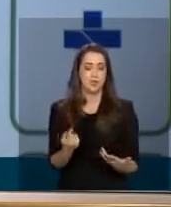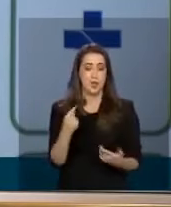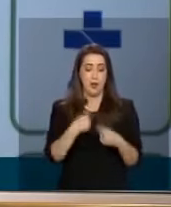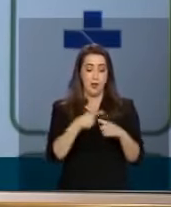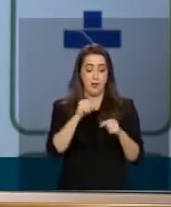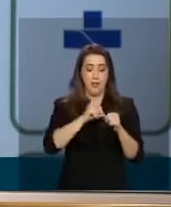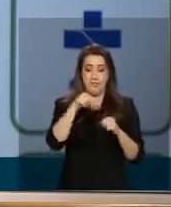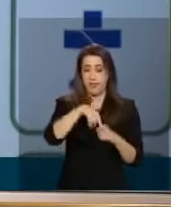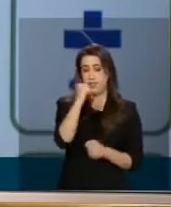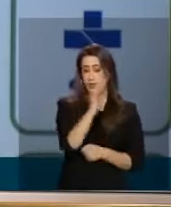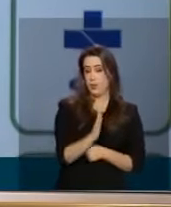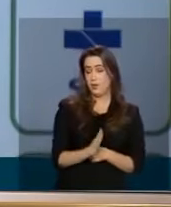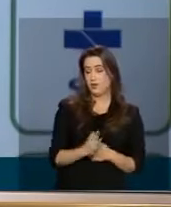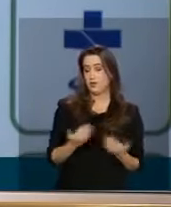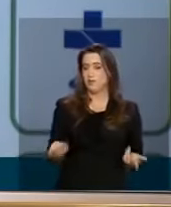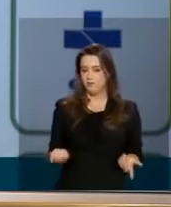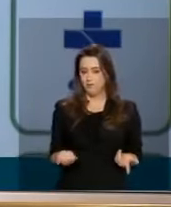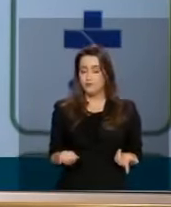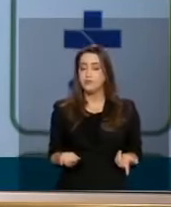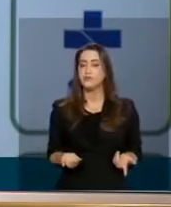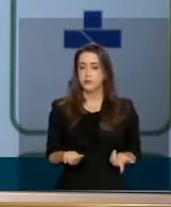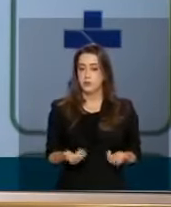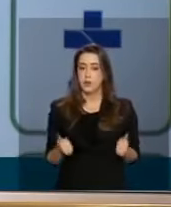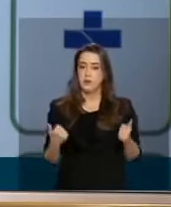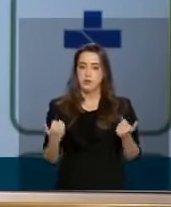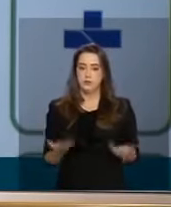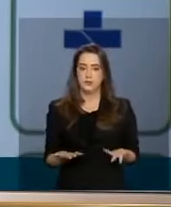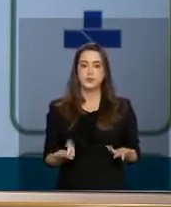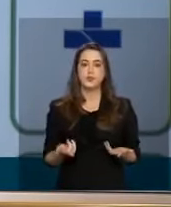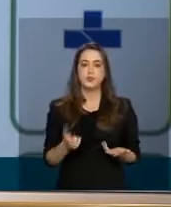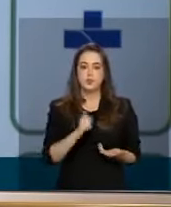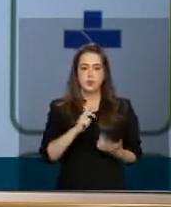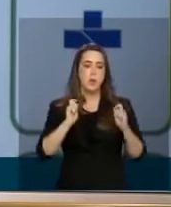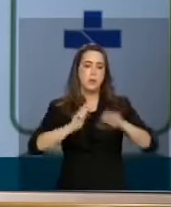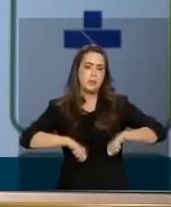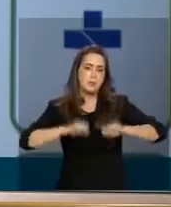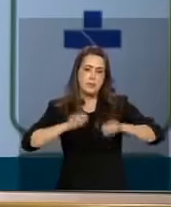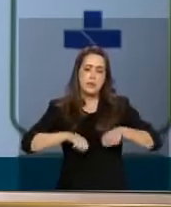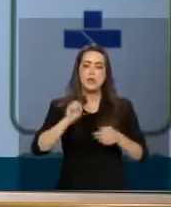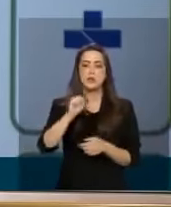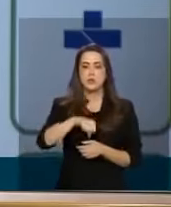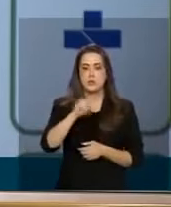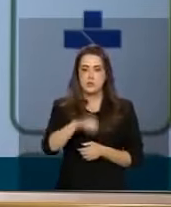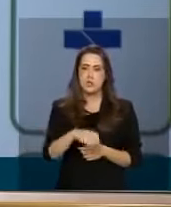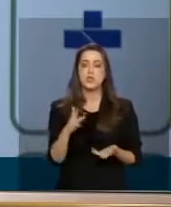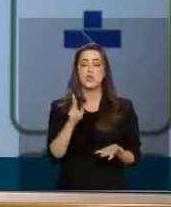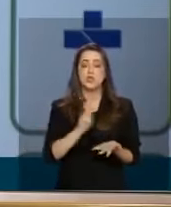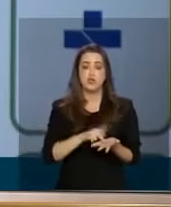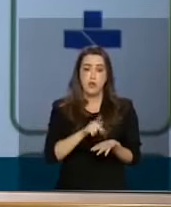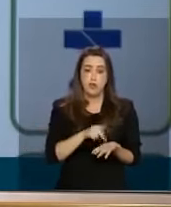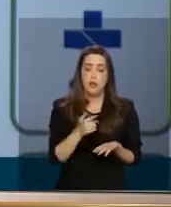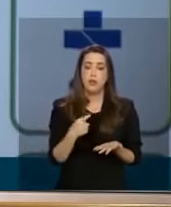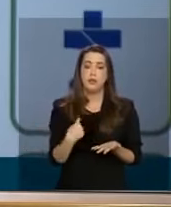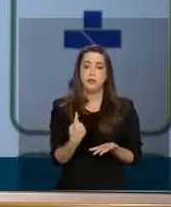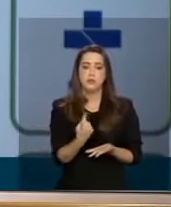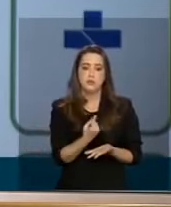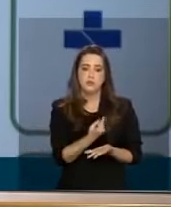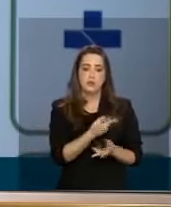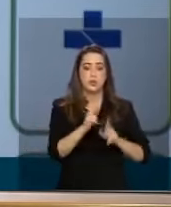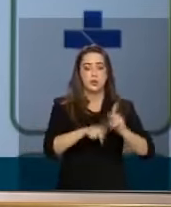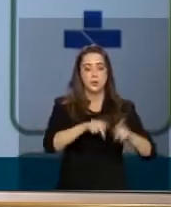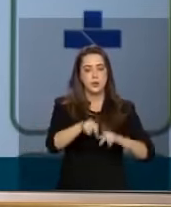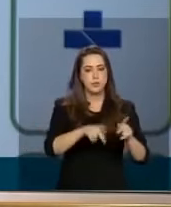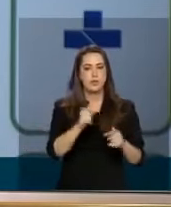continuaremos a produzir a vacina no Brasil. E, portanto, existe a possibilidade bastante concreta de que a